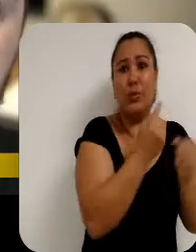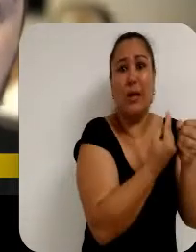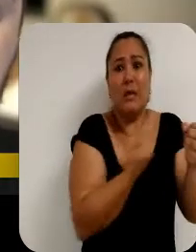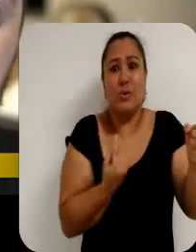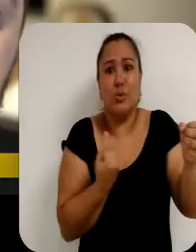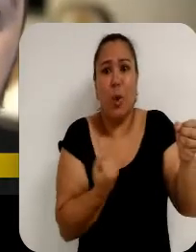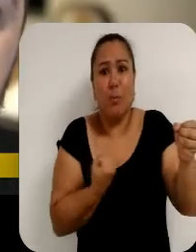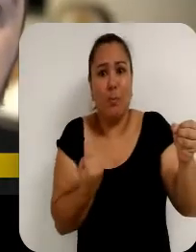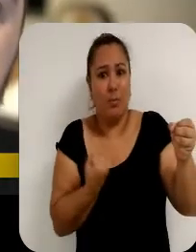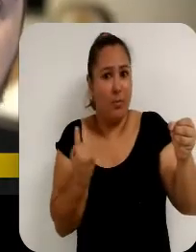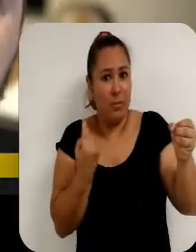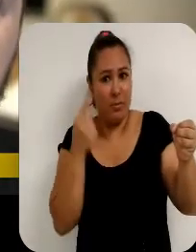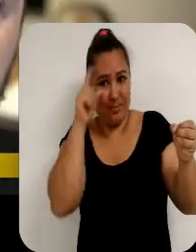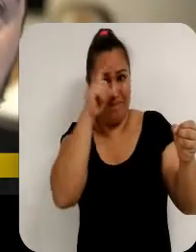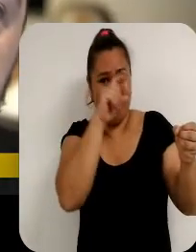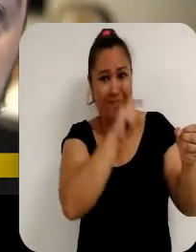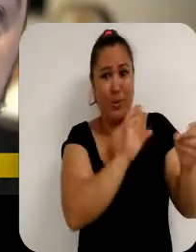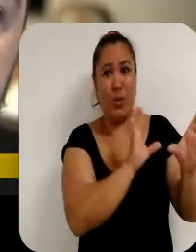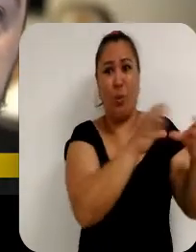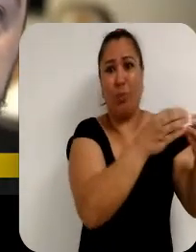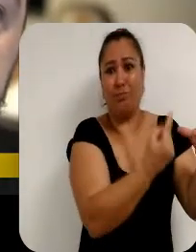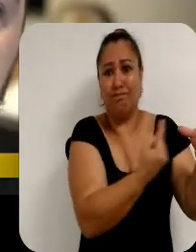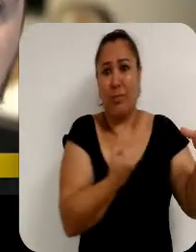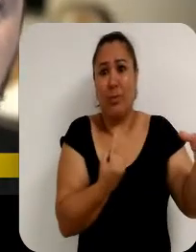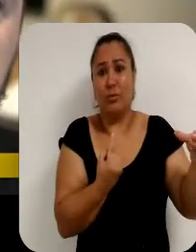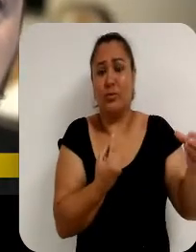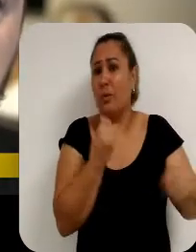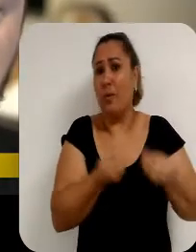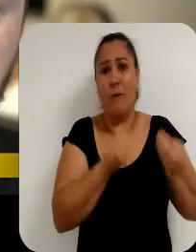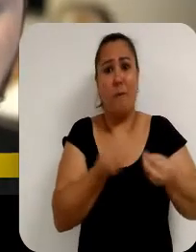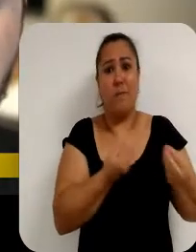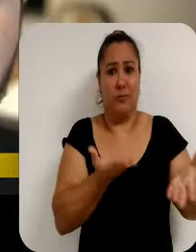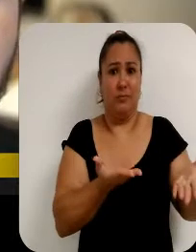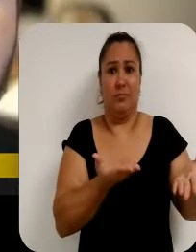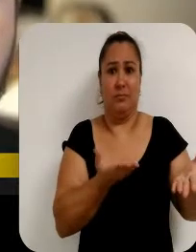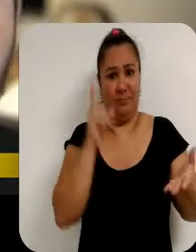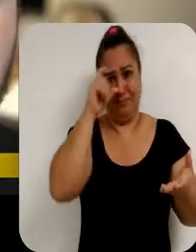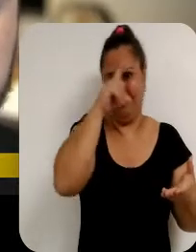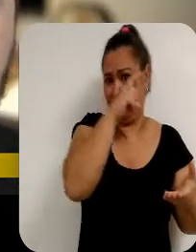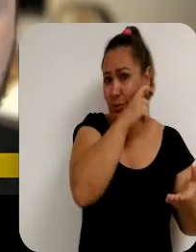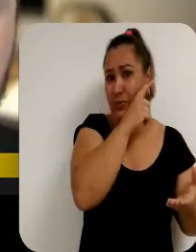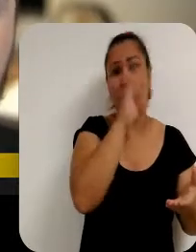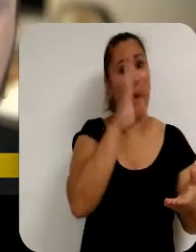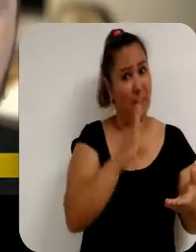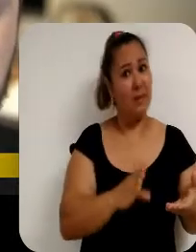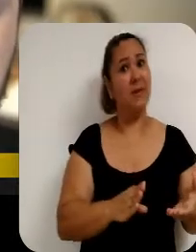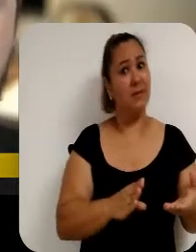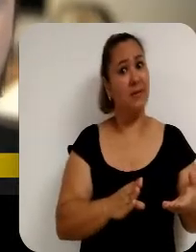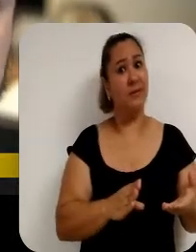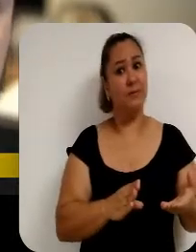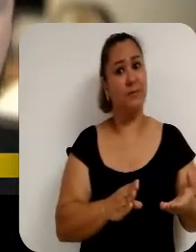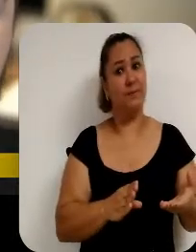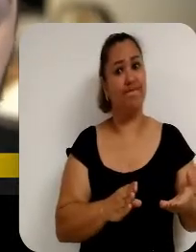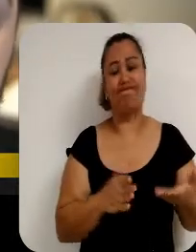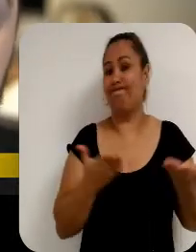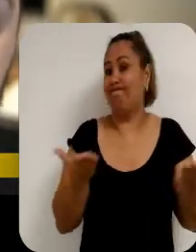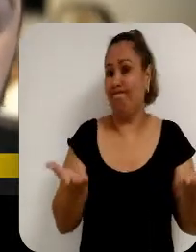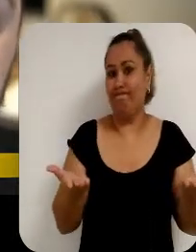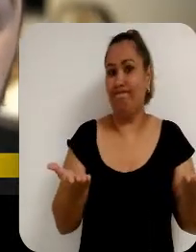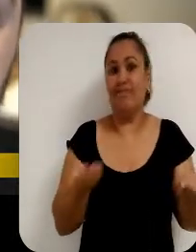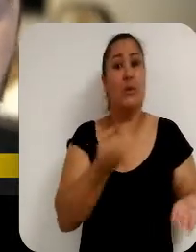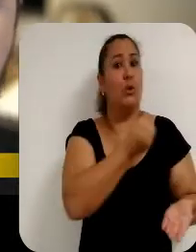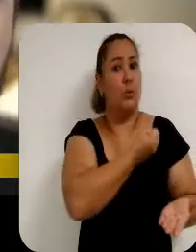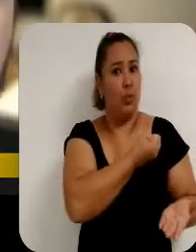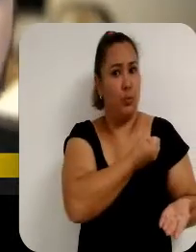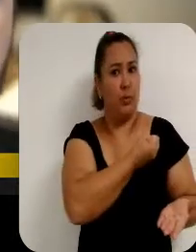longe umas das outras em cada cômodo. Então, esses números não são diretamente